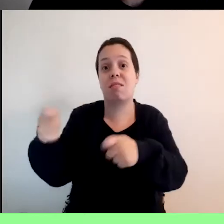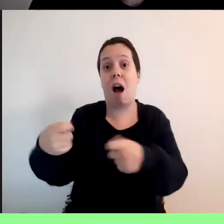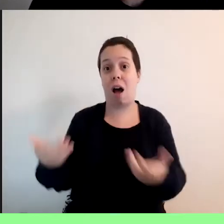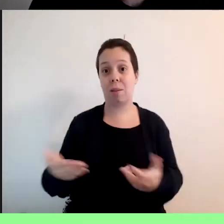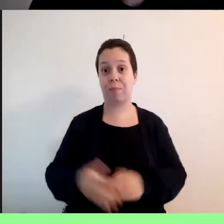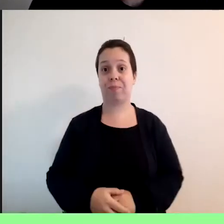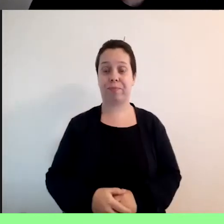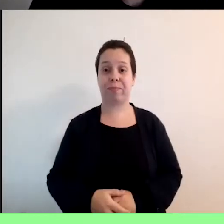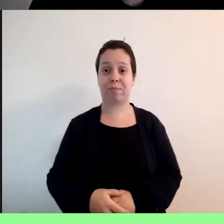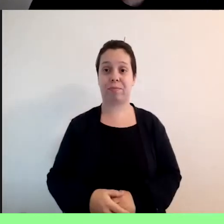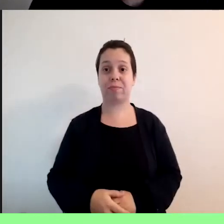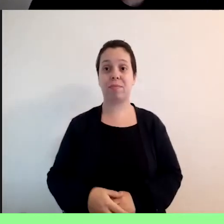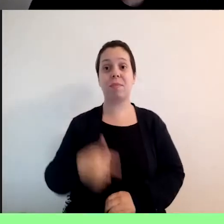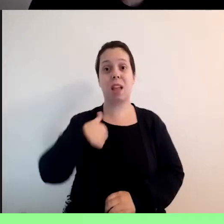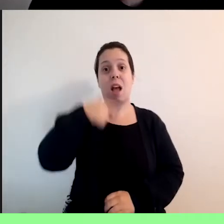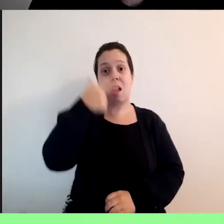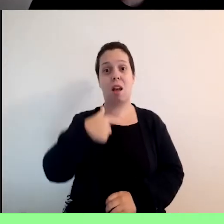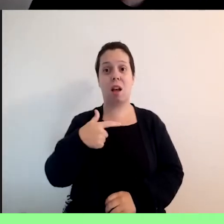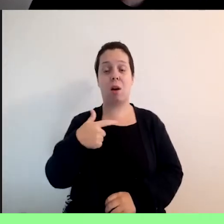como designer que eu uso